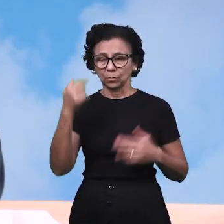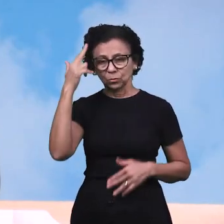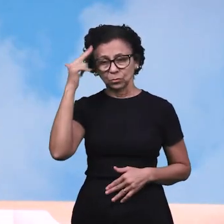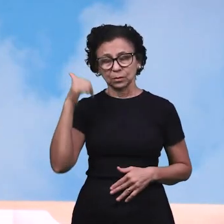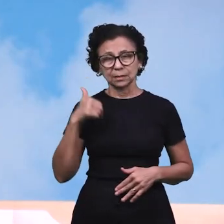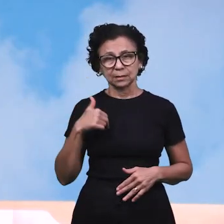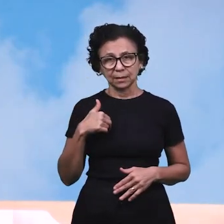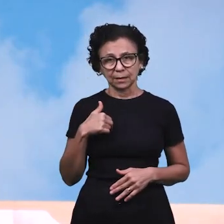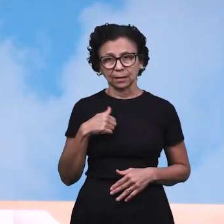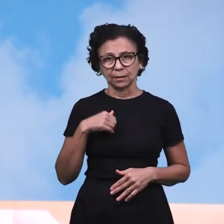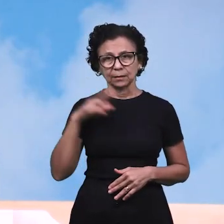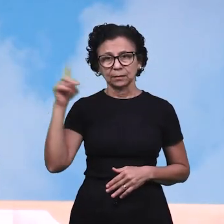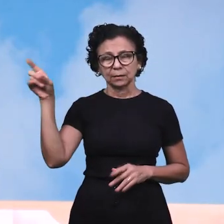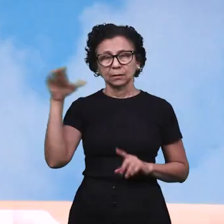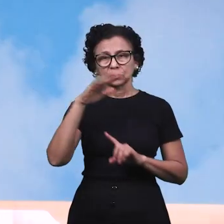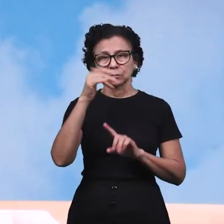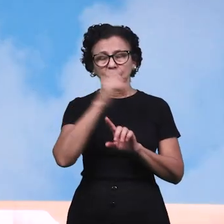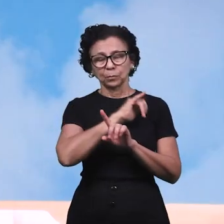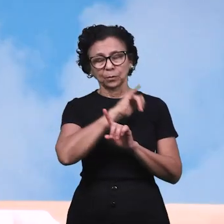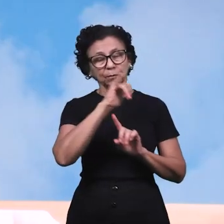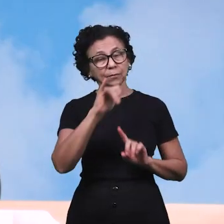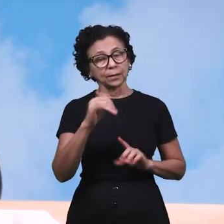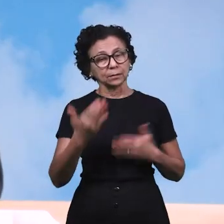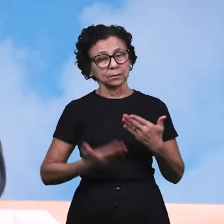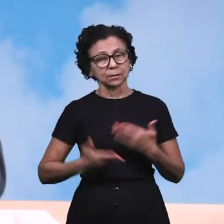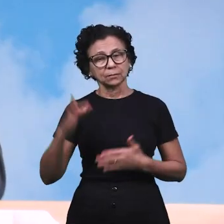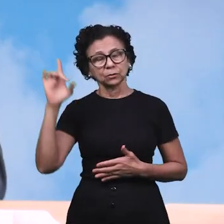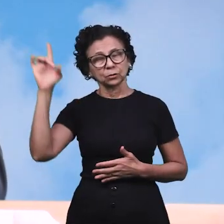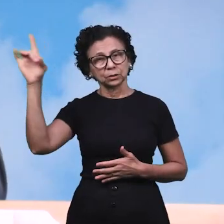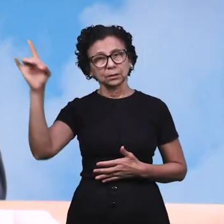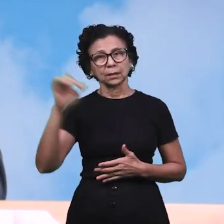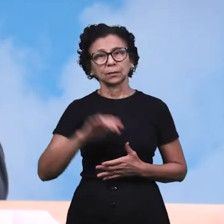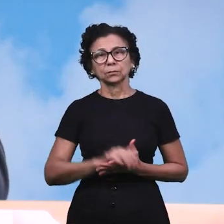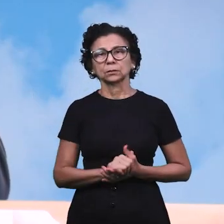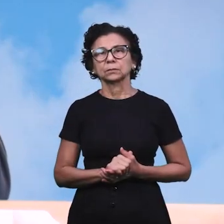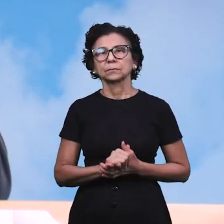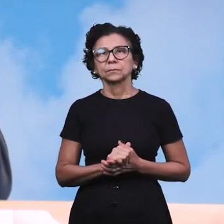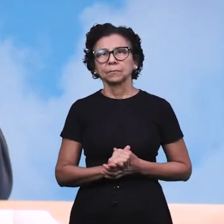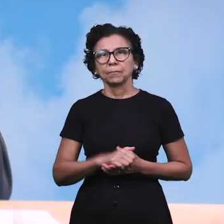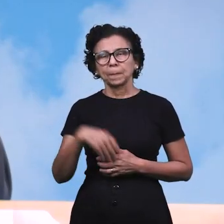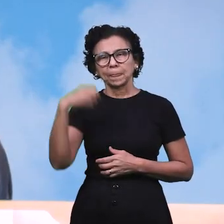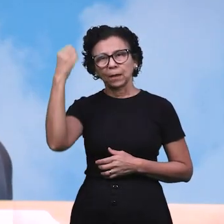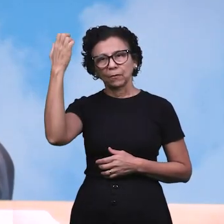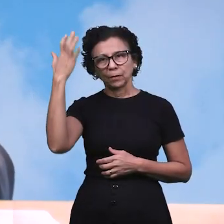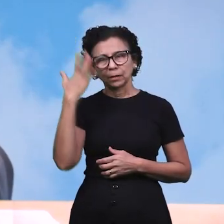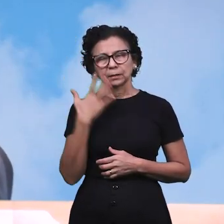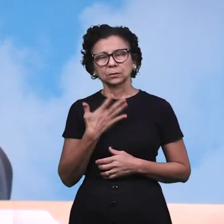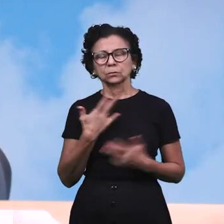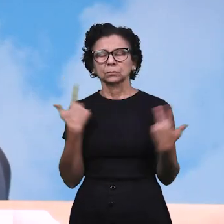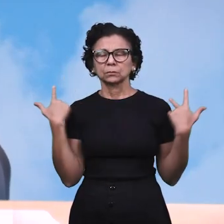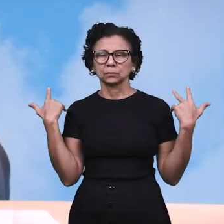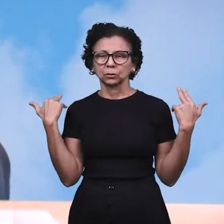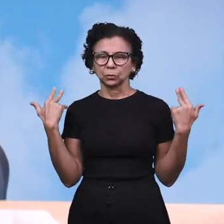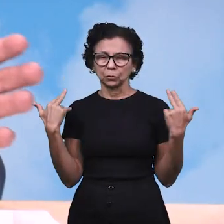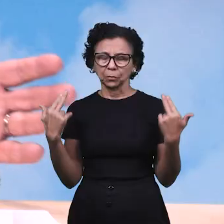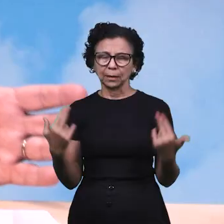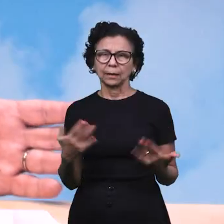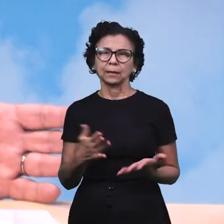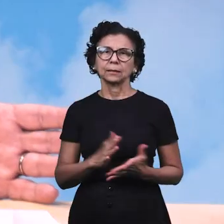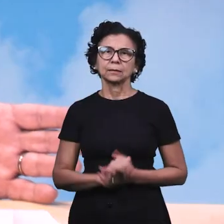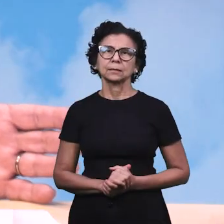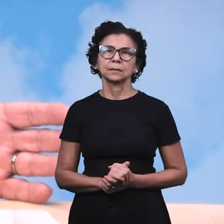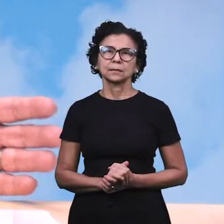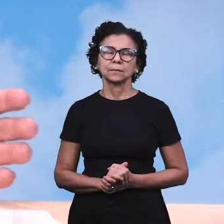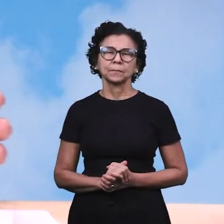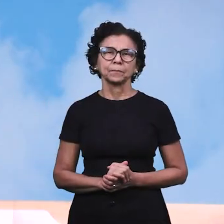como servo, chamado como servo de Deus. As revelações são as mesmas. Faraó